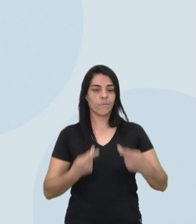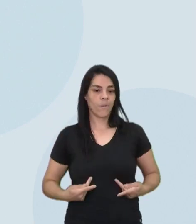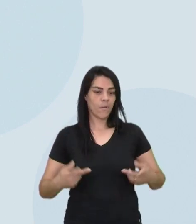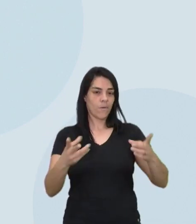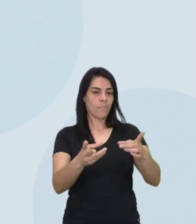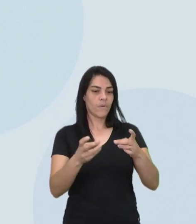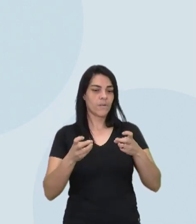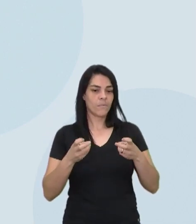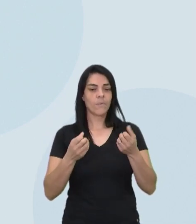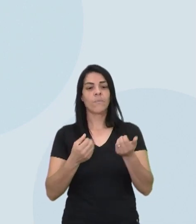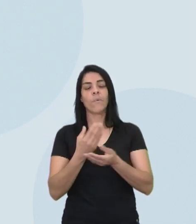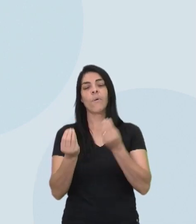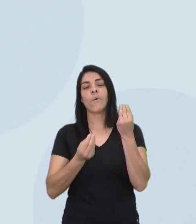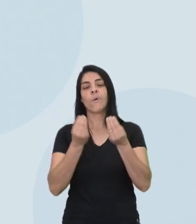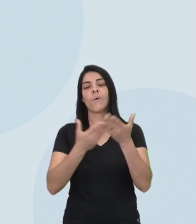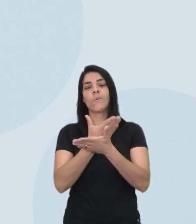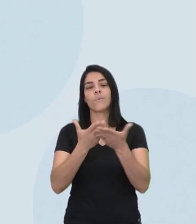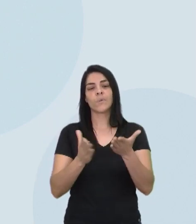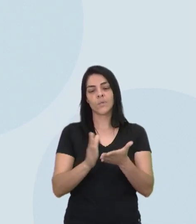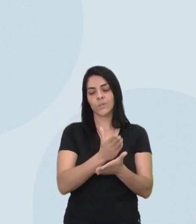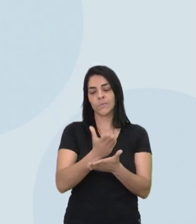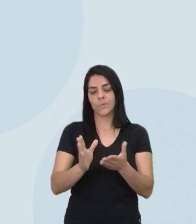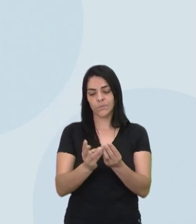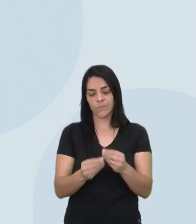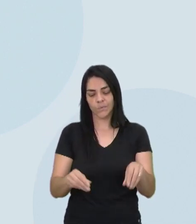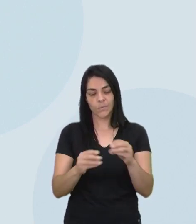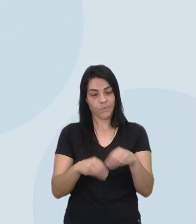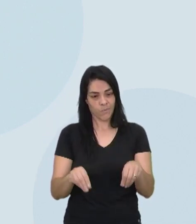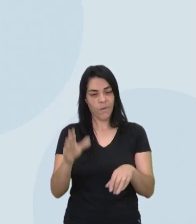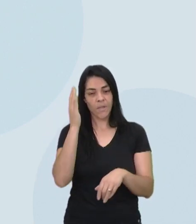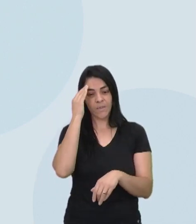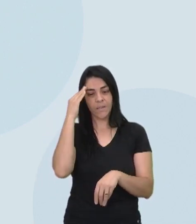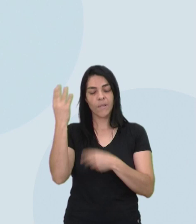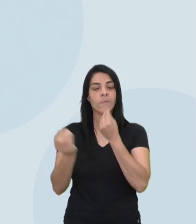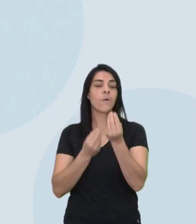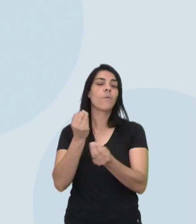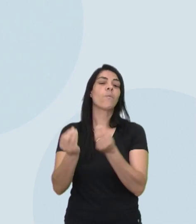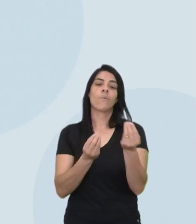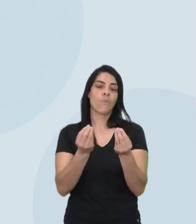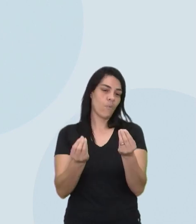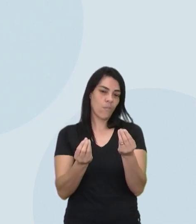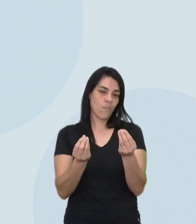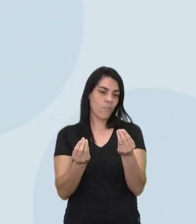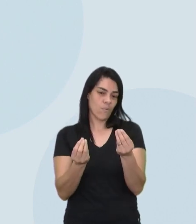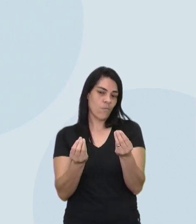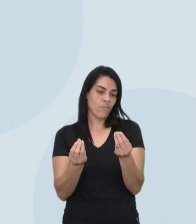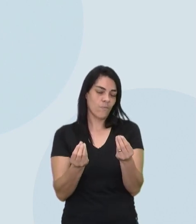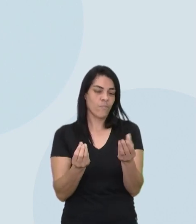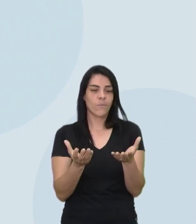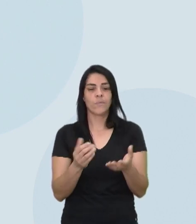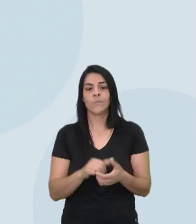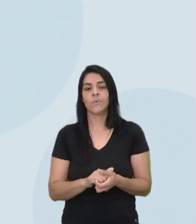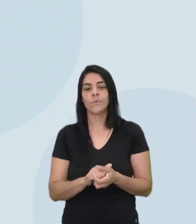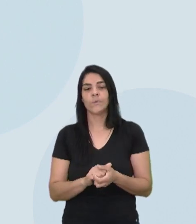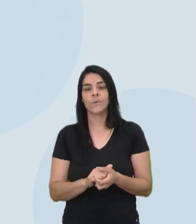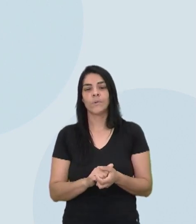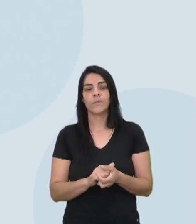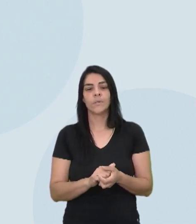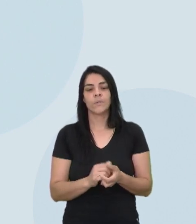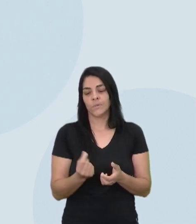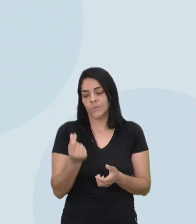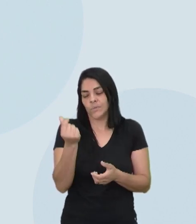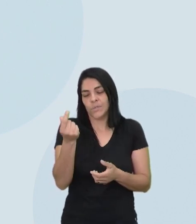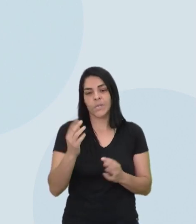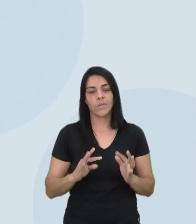como nós dividimos esse território, esse solo, entendemos como ele faz parte da nossa, querendo ou não, toda a nossa fonte de renda,